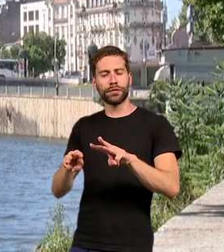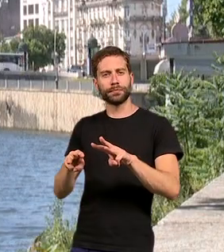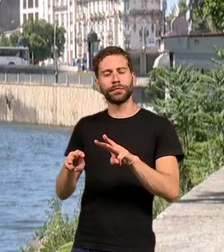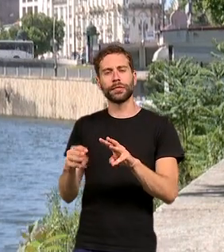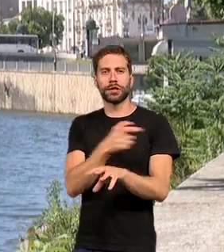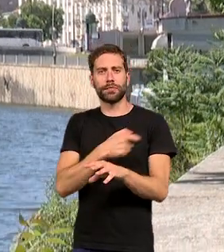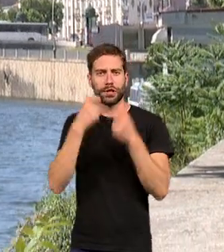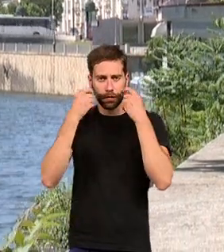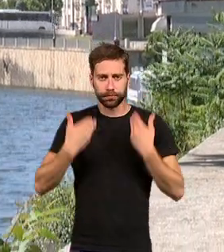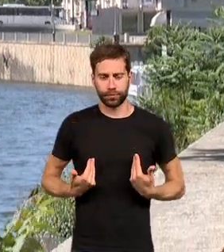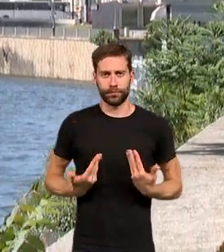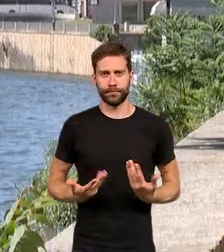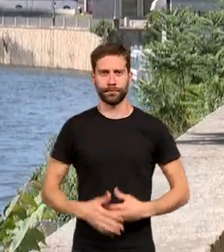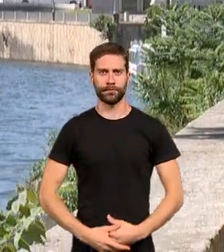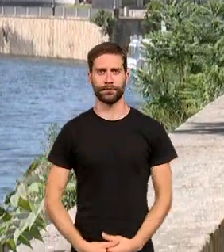forma.